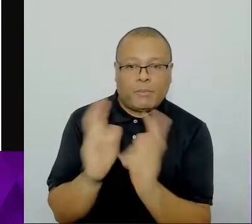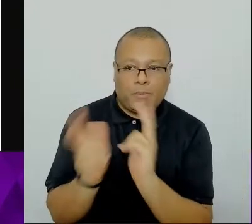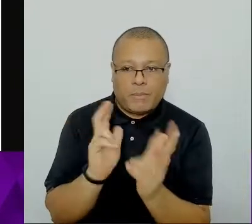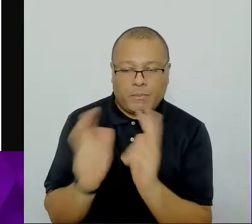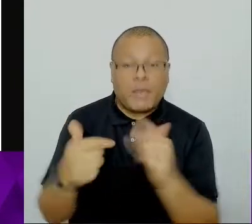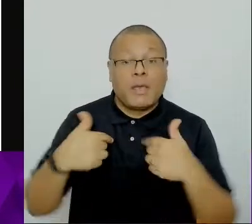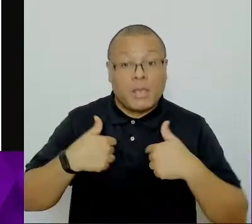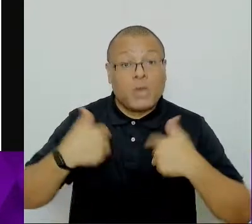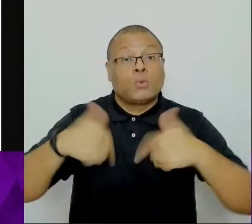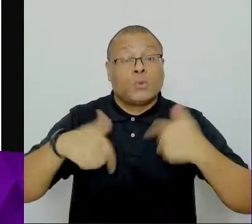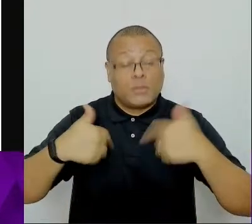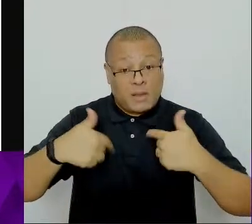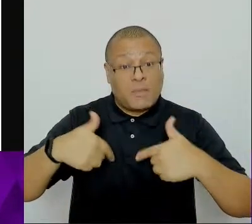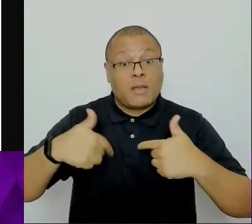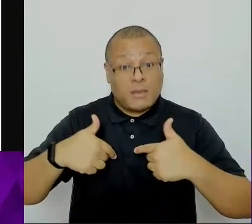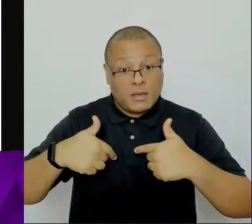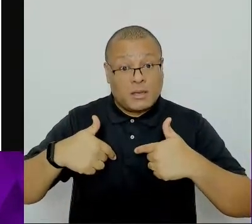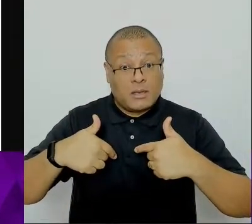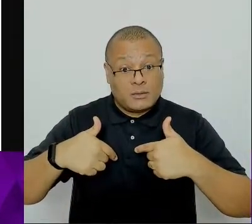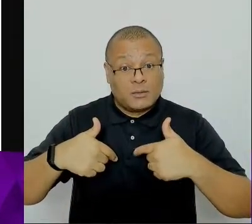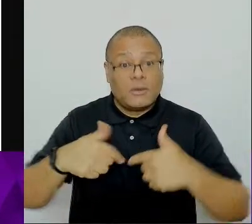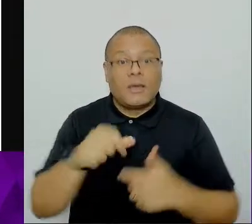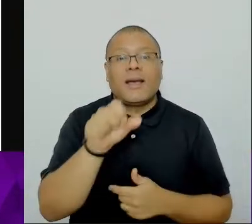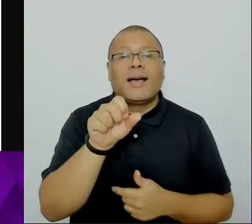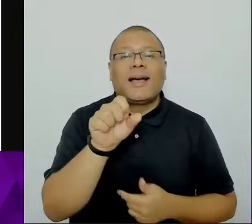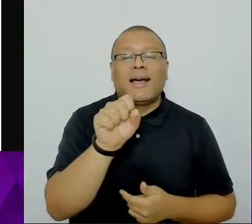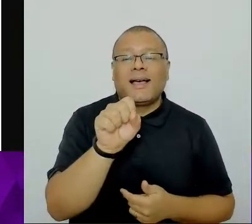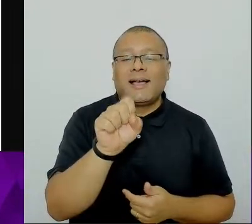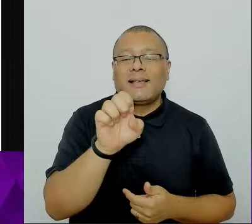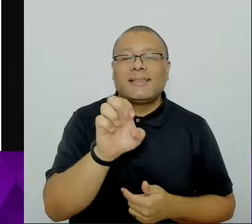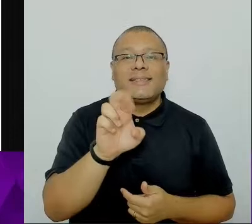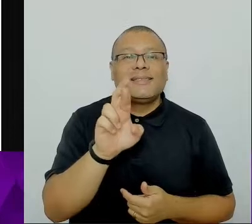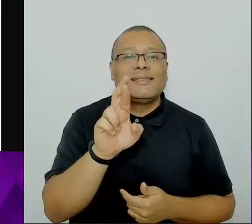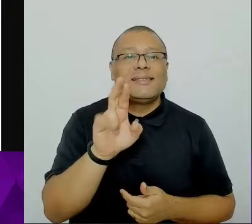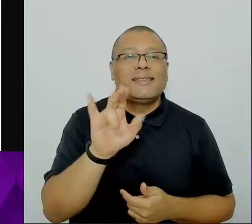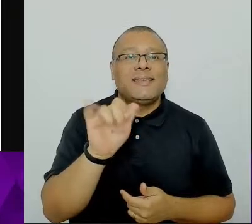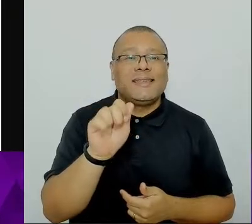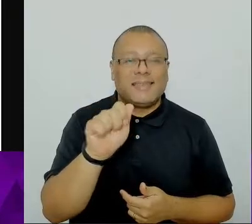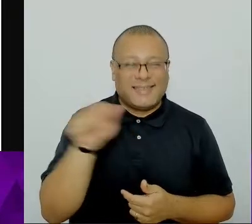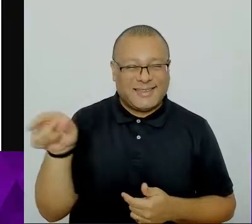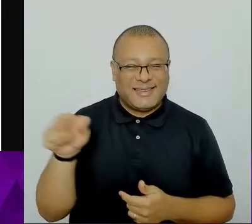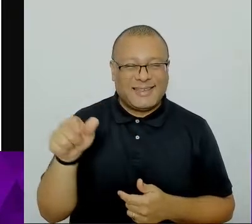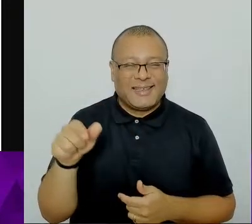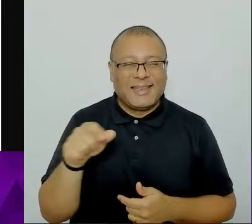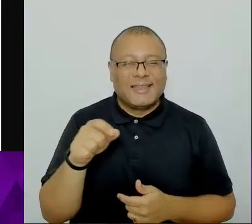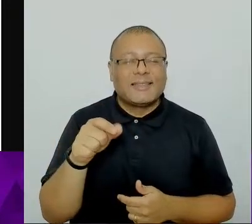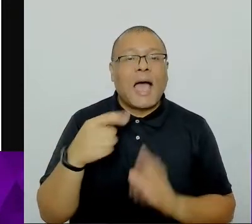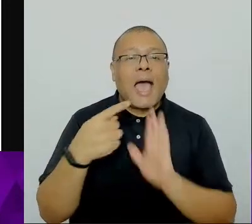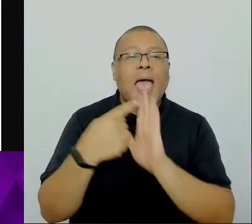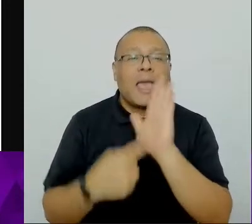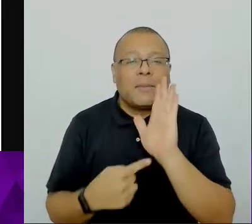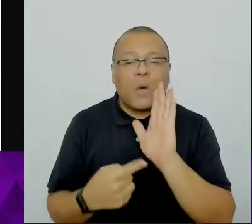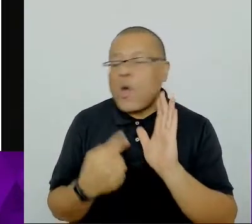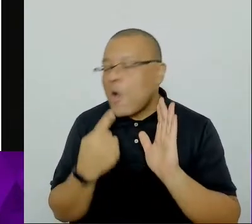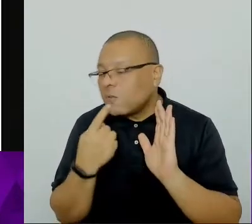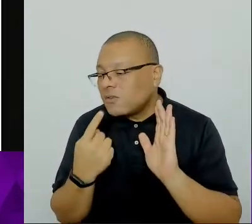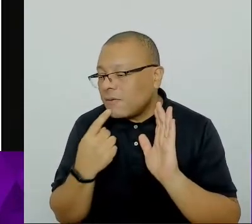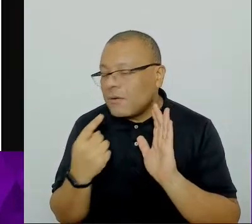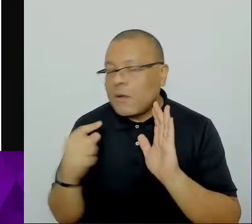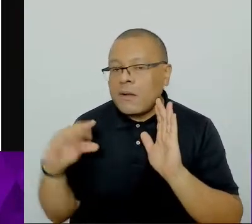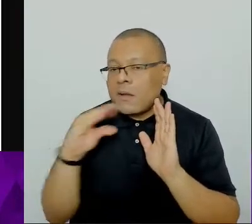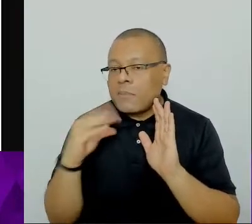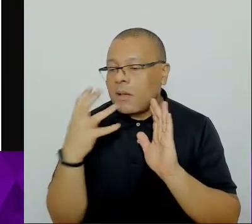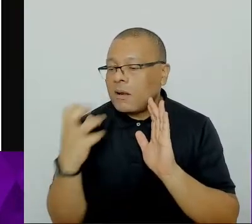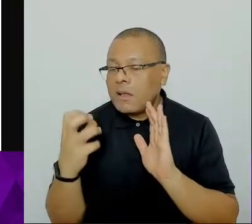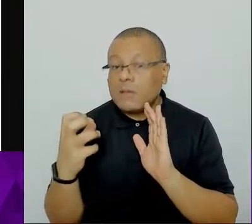aqui, a Siri começa a me responder aqui, então esses assistentes virtuais,